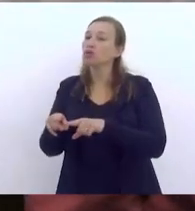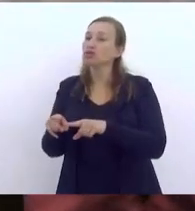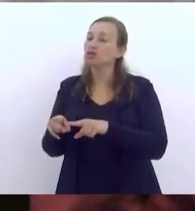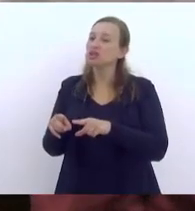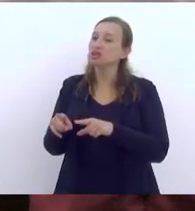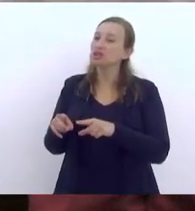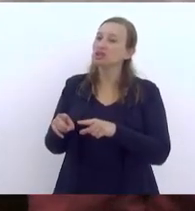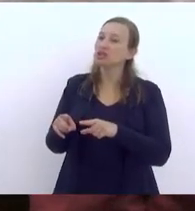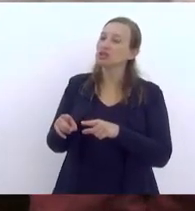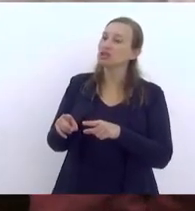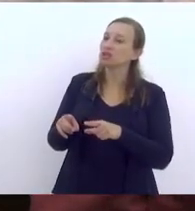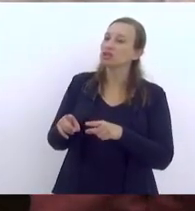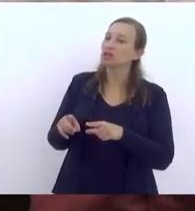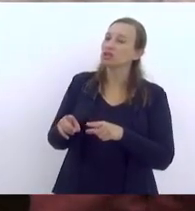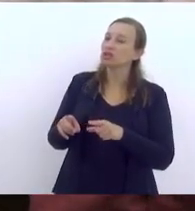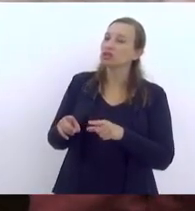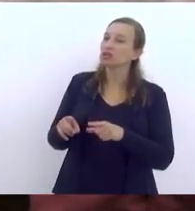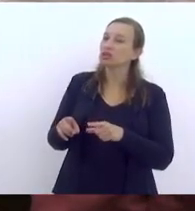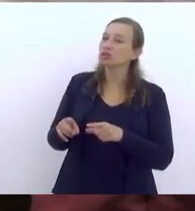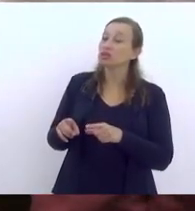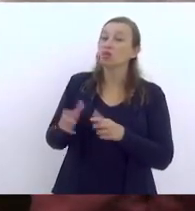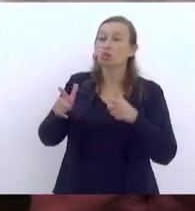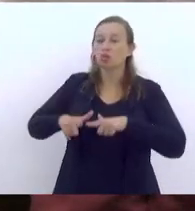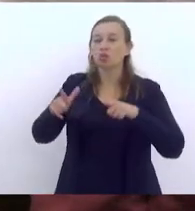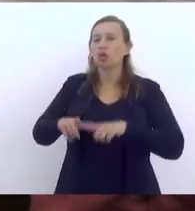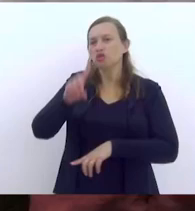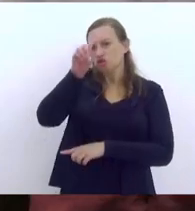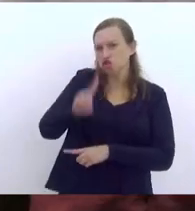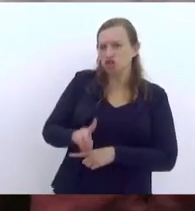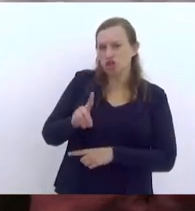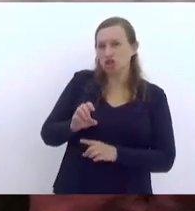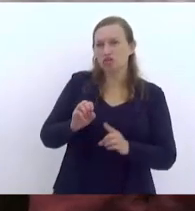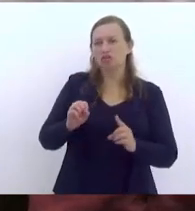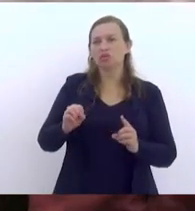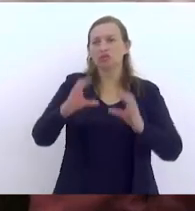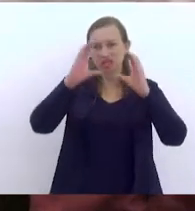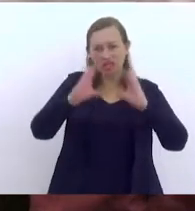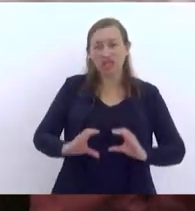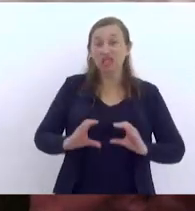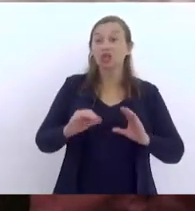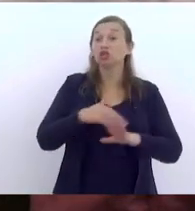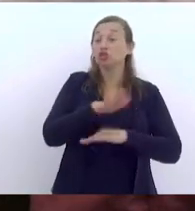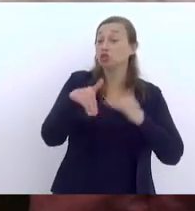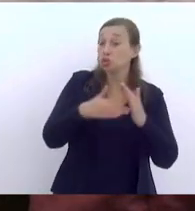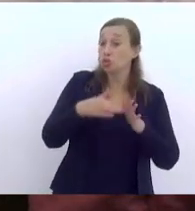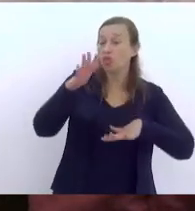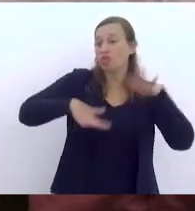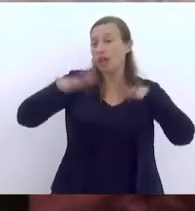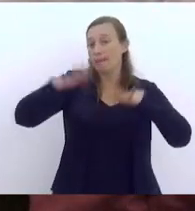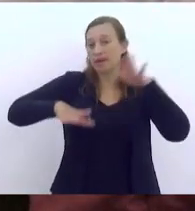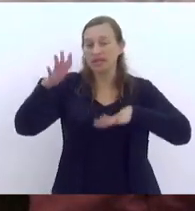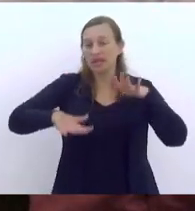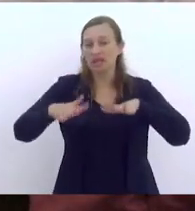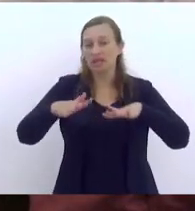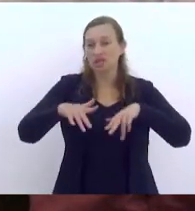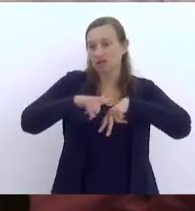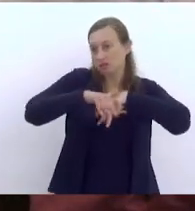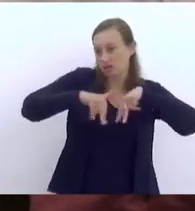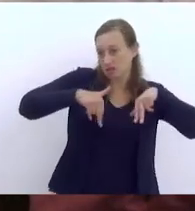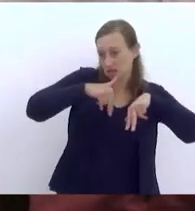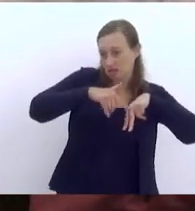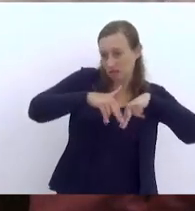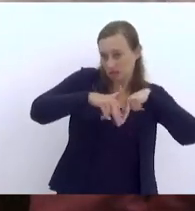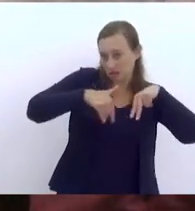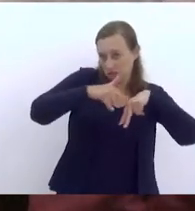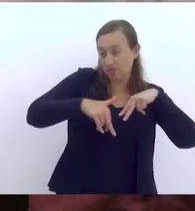dentro de uma causa maior, que era garantir que os direitos de cidadania de todos independente da sua sexualidade, fossem